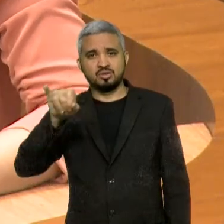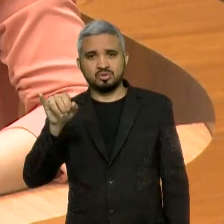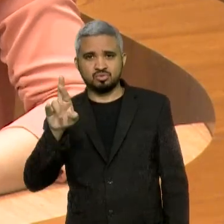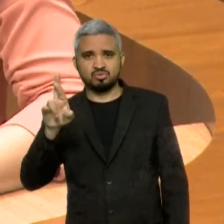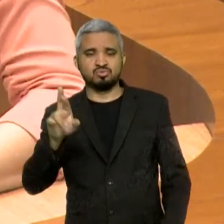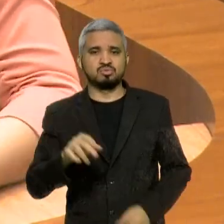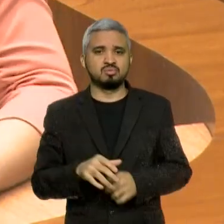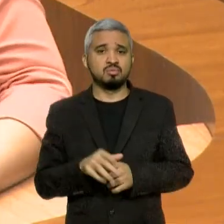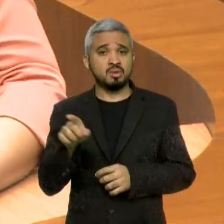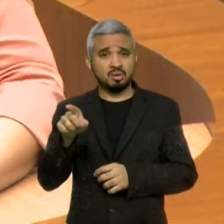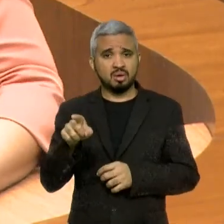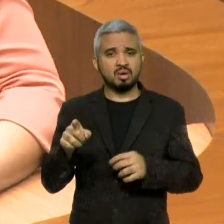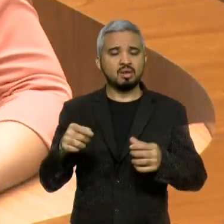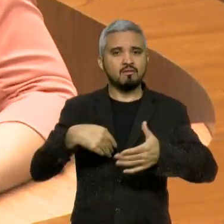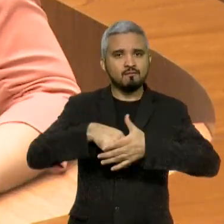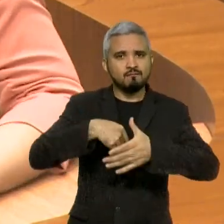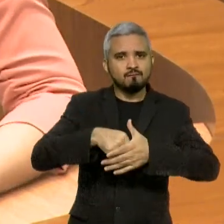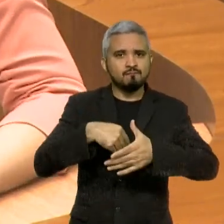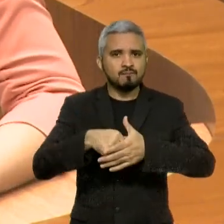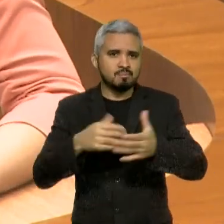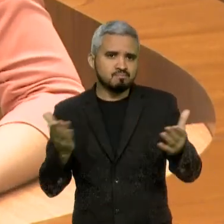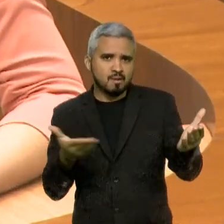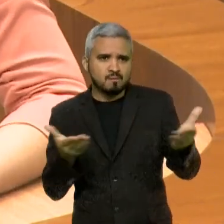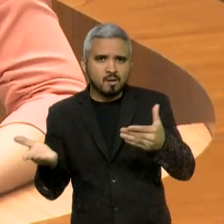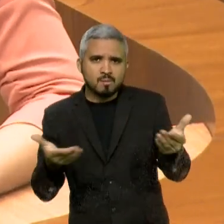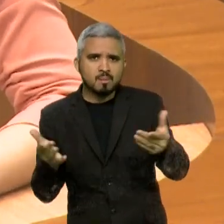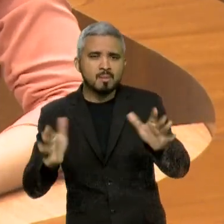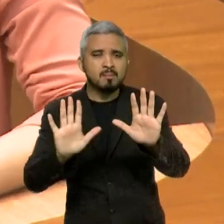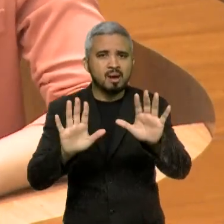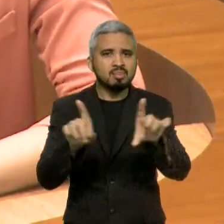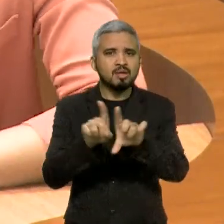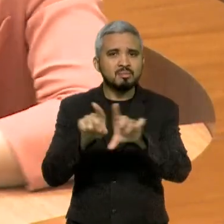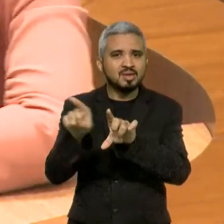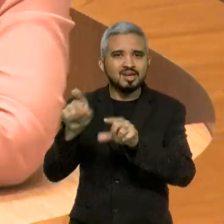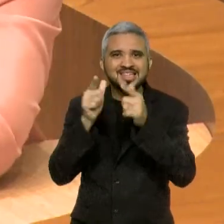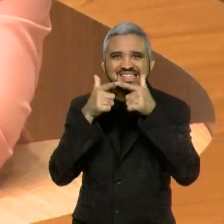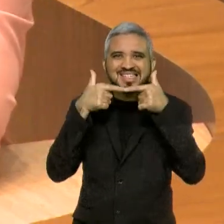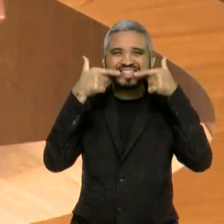alegria e aquele sorriso que contagia a todos muito obrigada